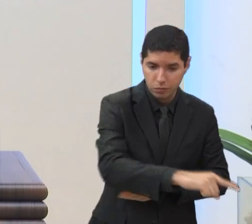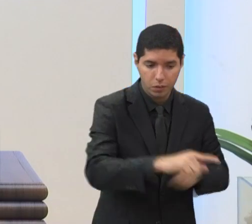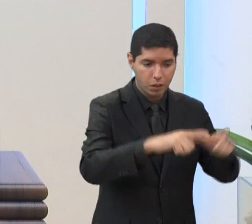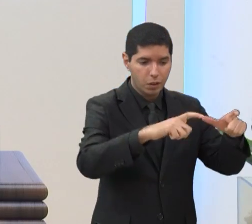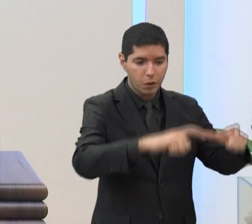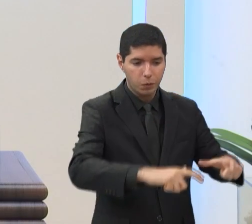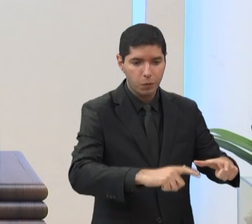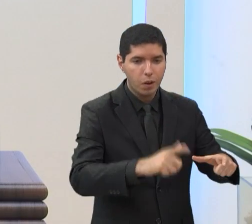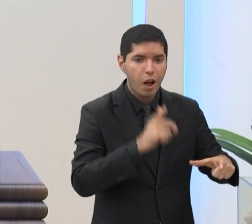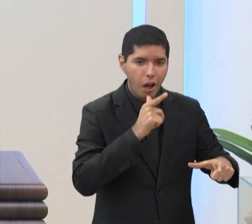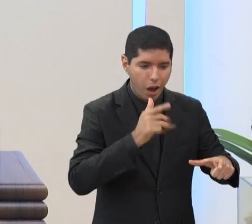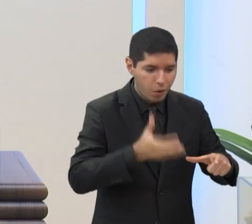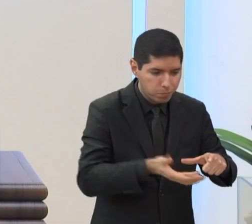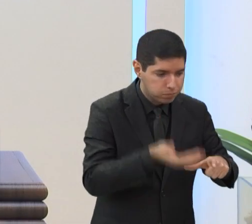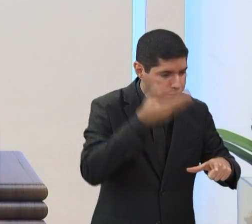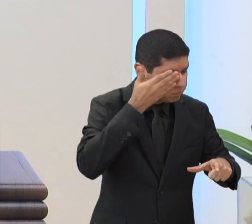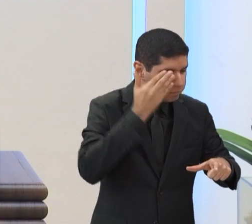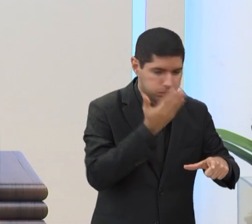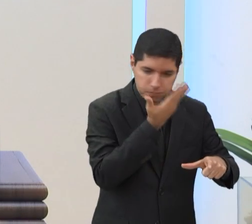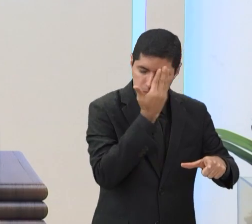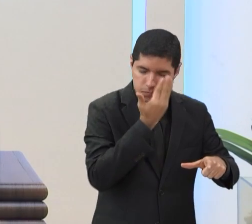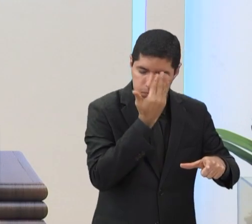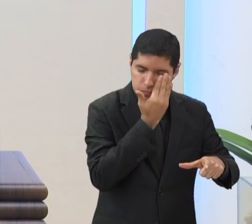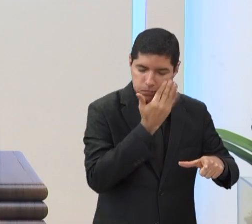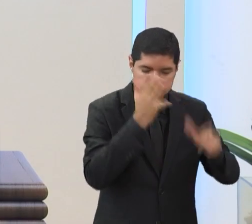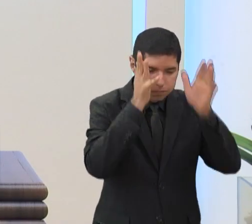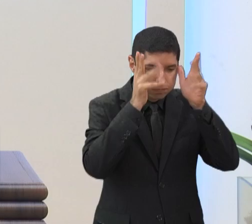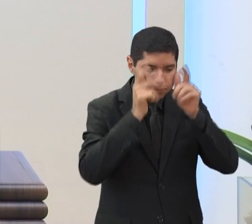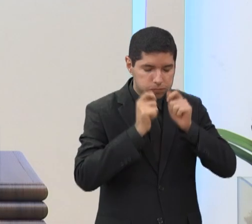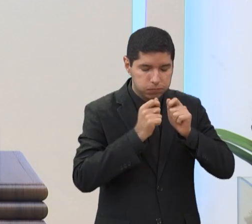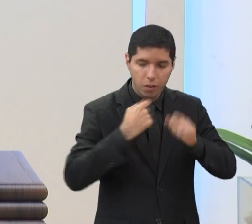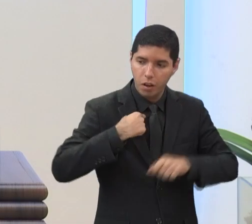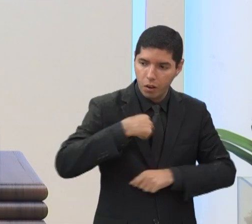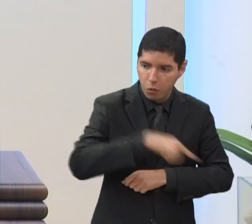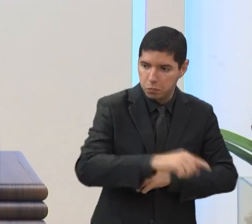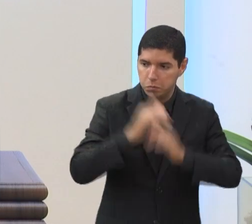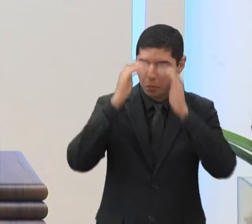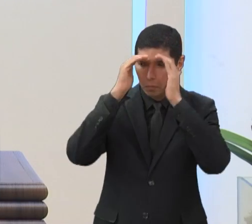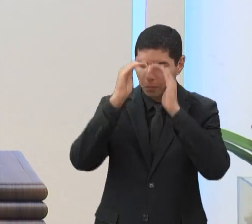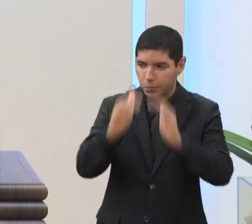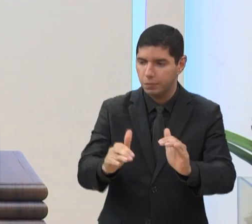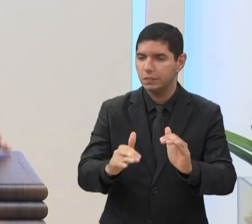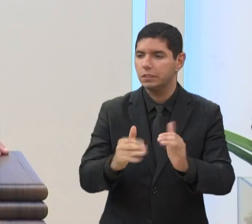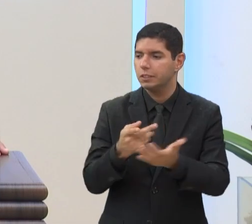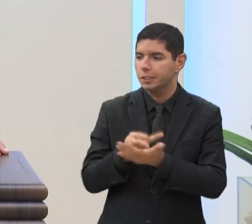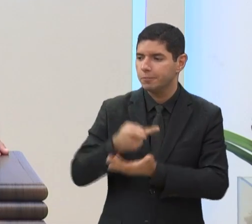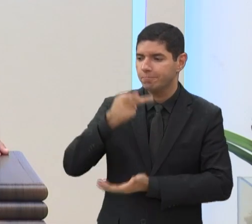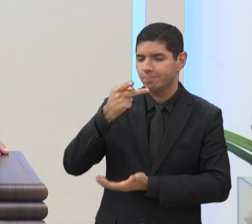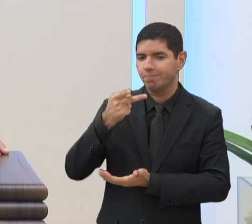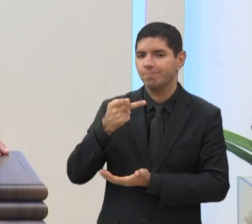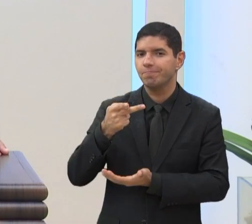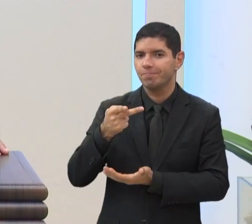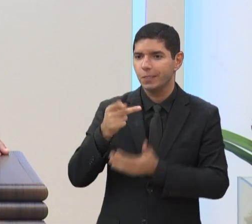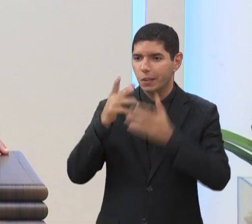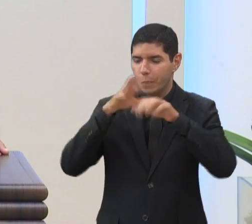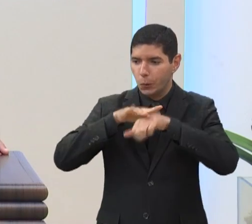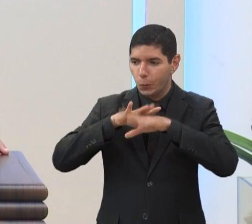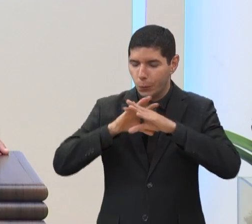tanque de Siloé e lava-te. Então fui e lavei-me e